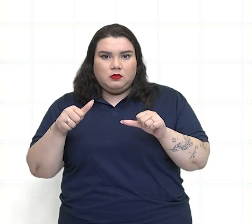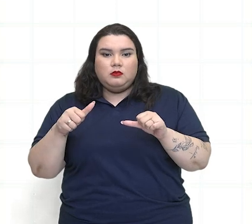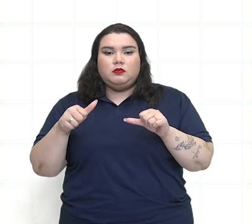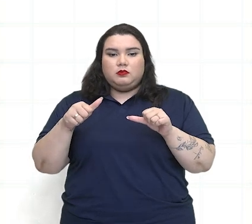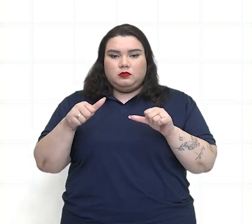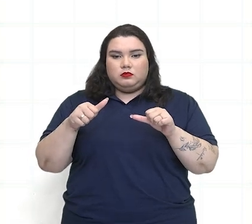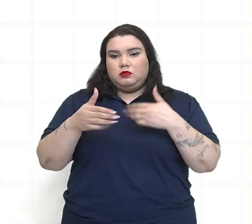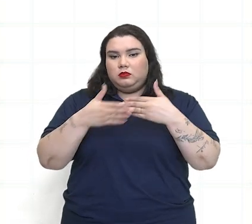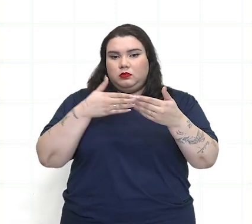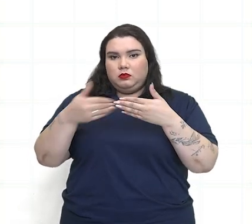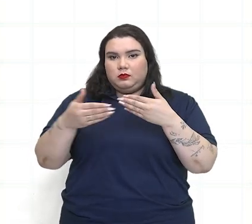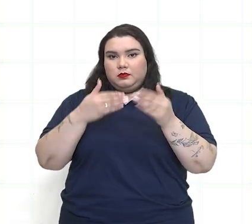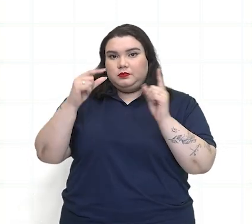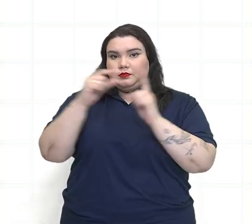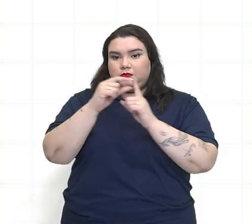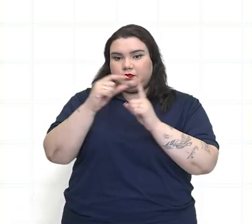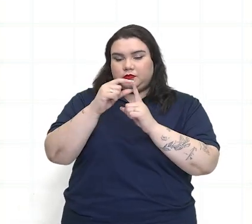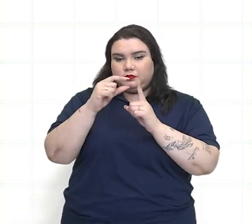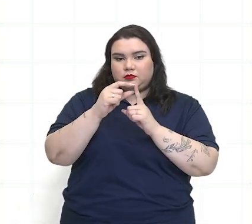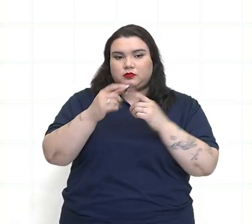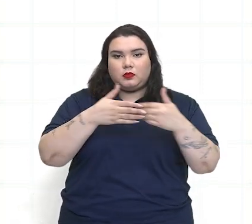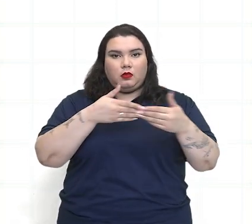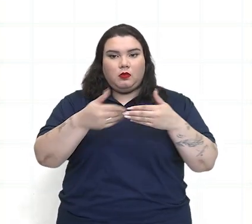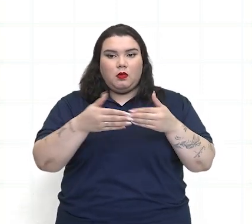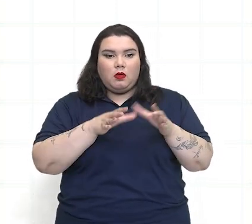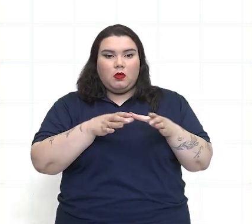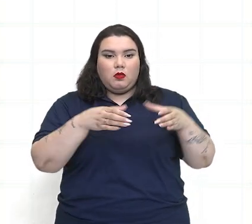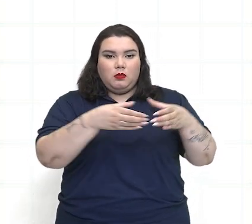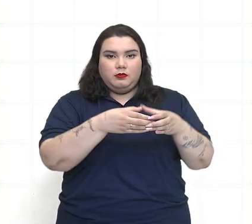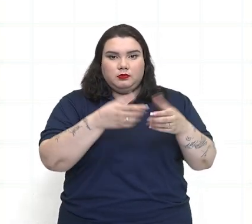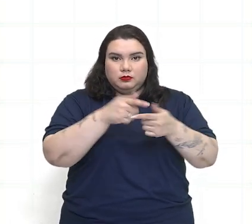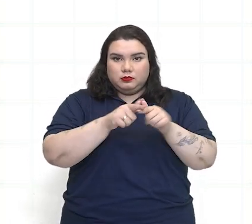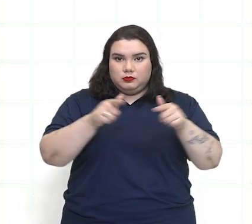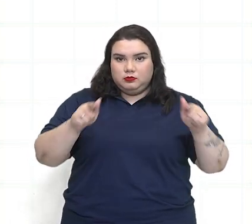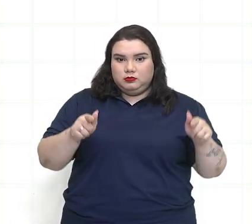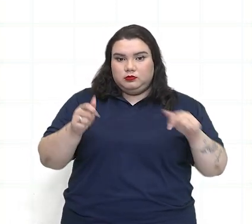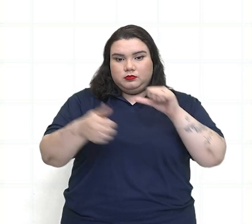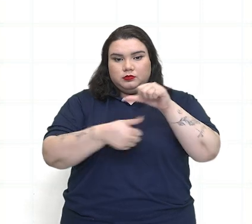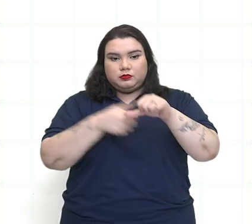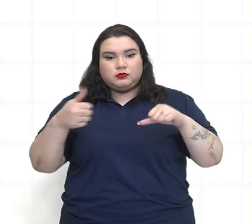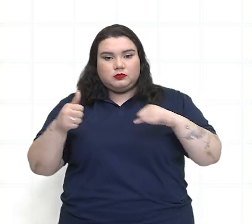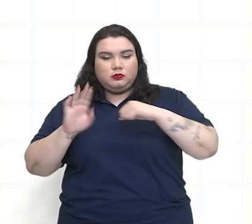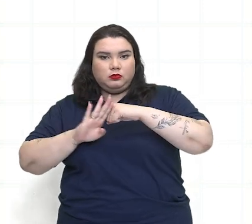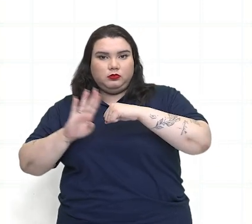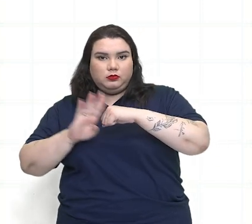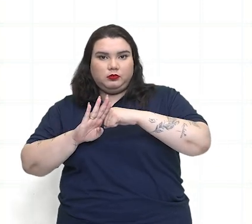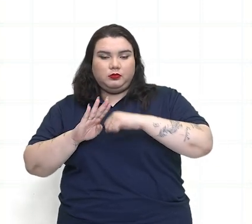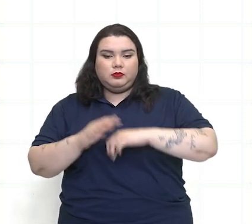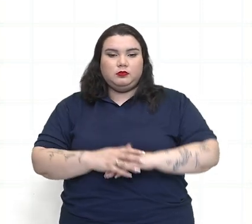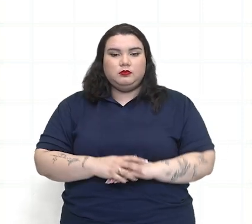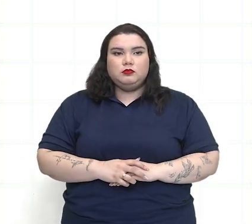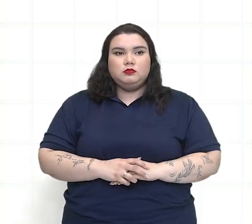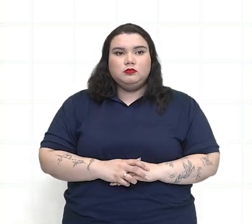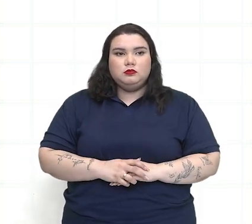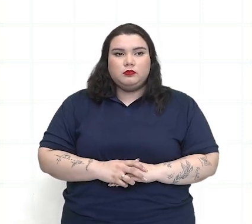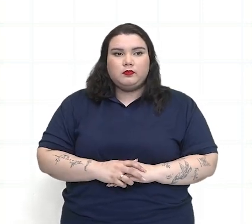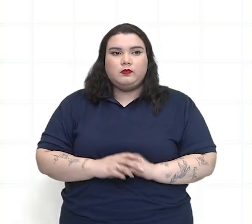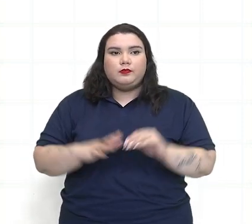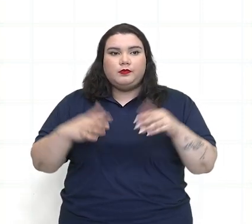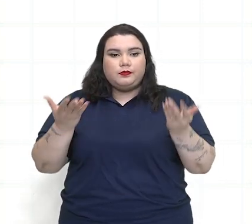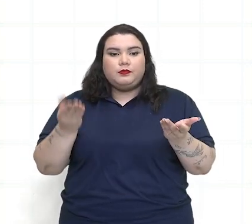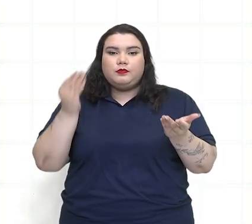transformar qualquer palavra de qualquer classe gramatical em um substantivo.